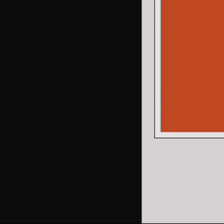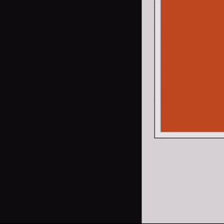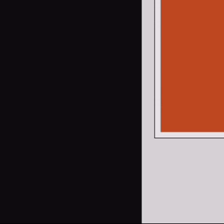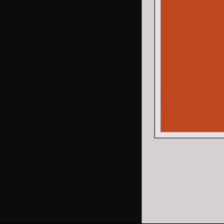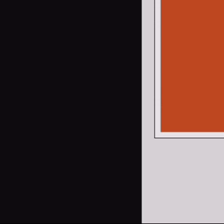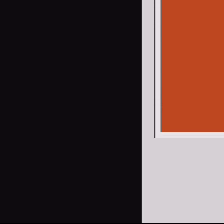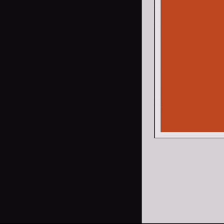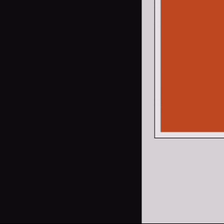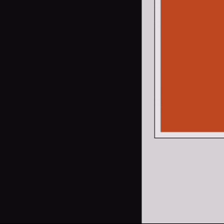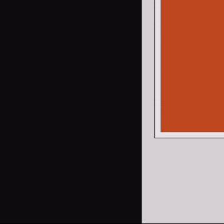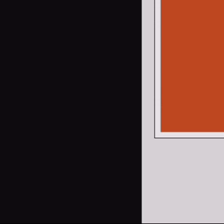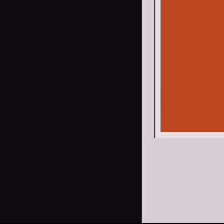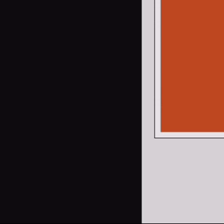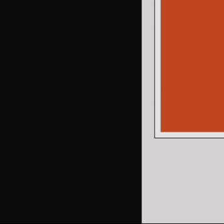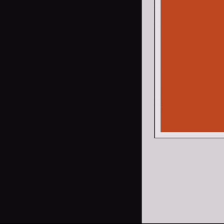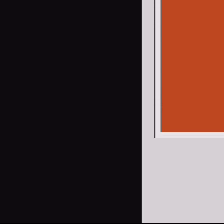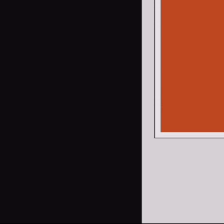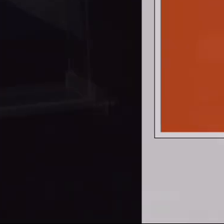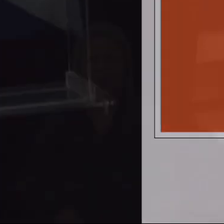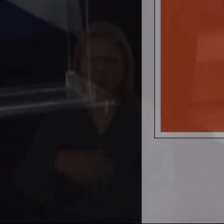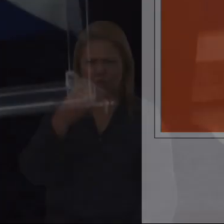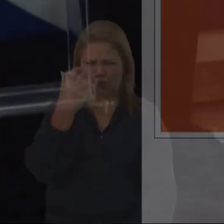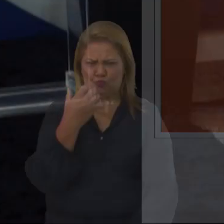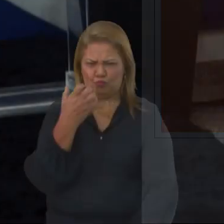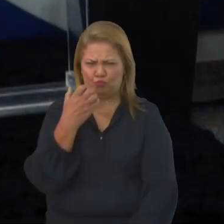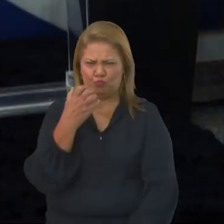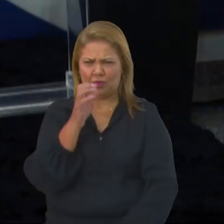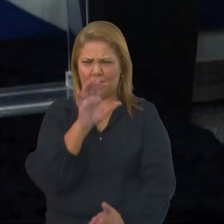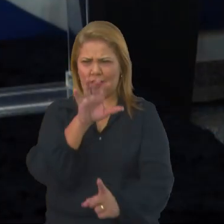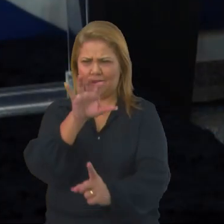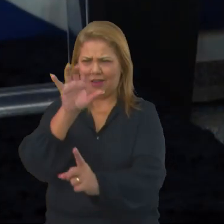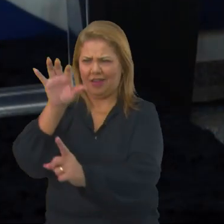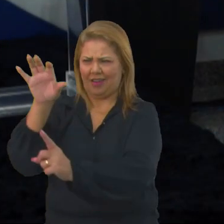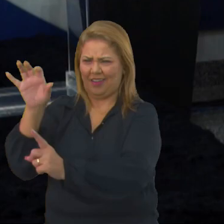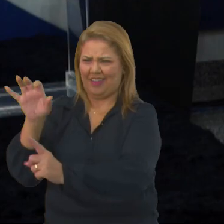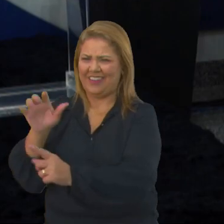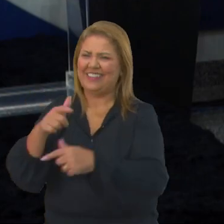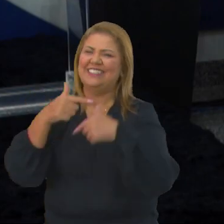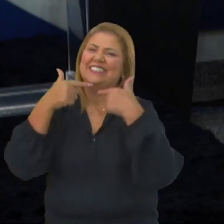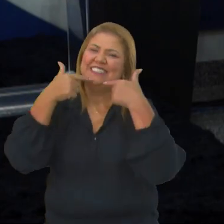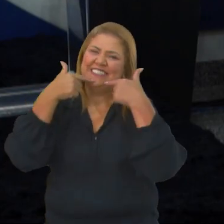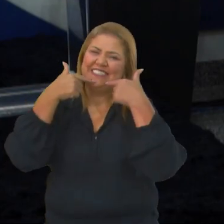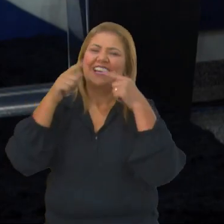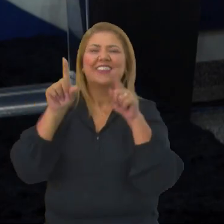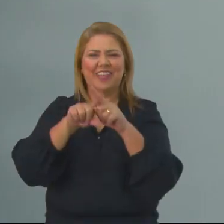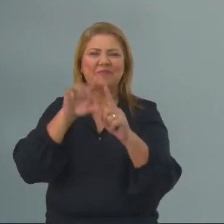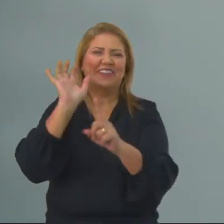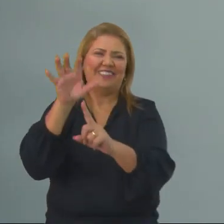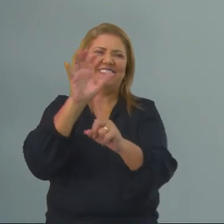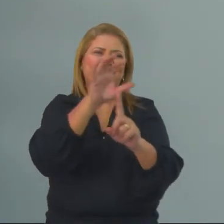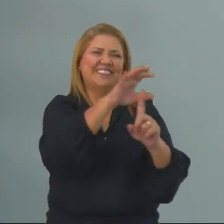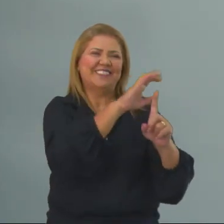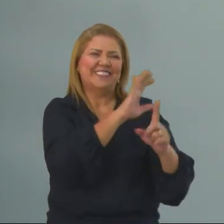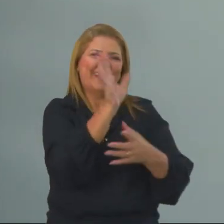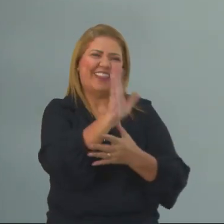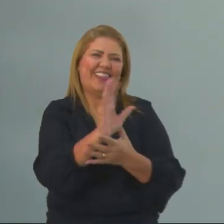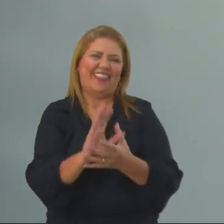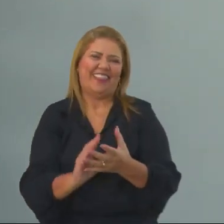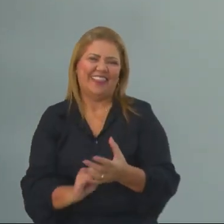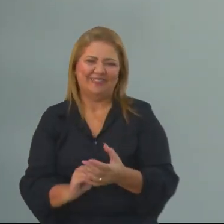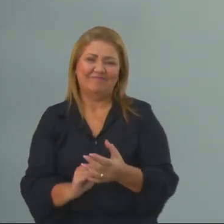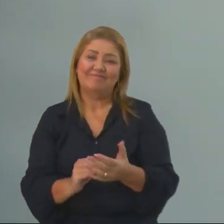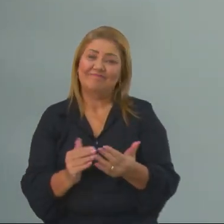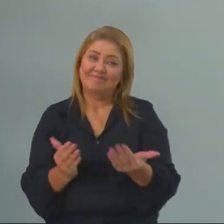E assim como o mau humor contagia, o bom humor também contagia, o sorriso contagia. Então,